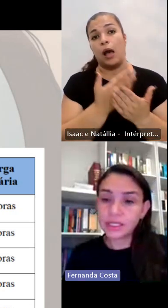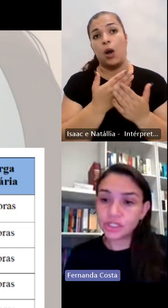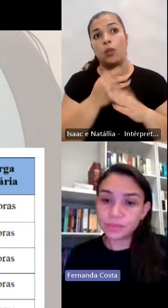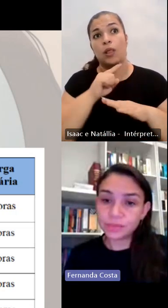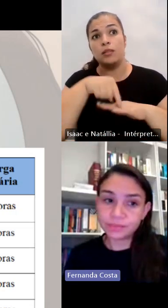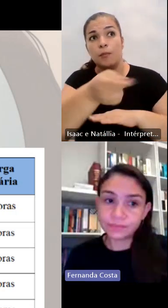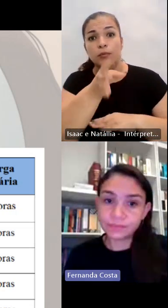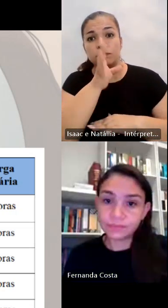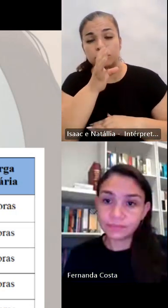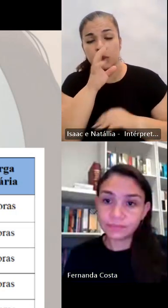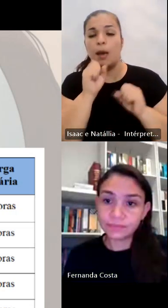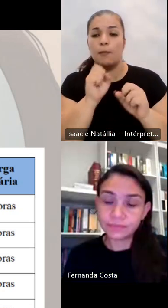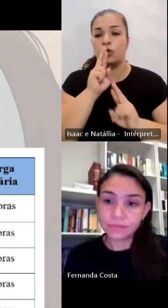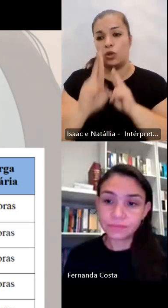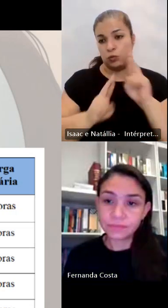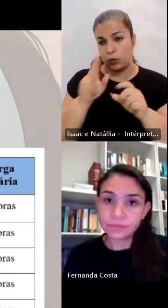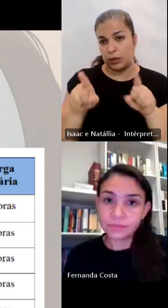Lídia,